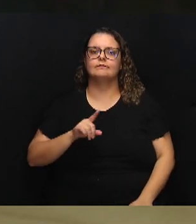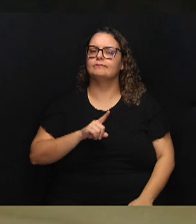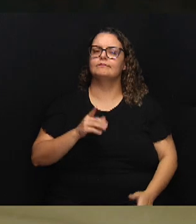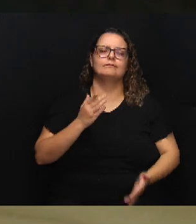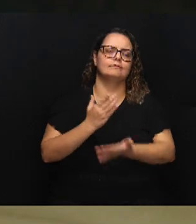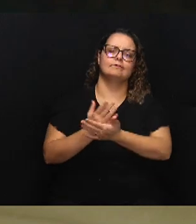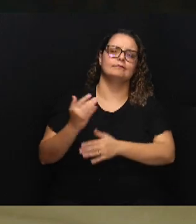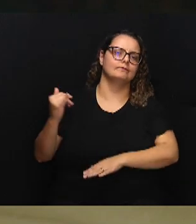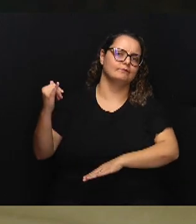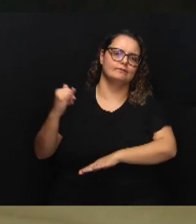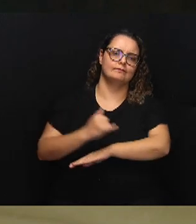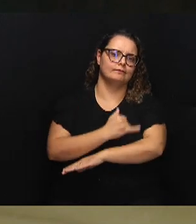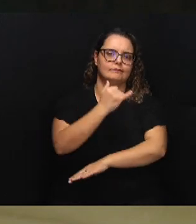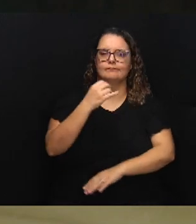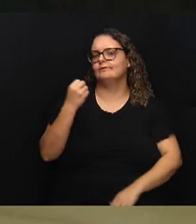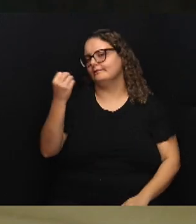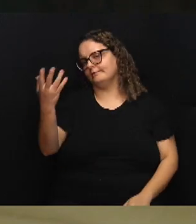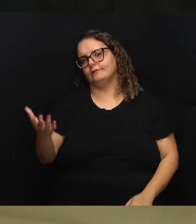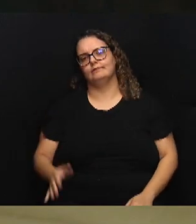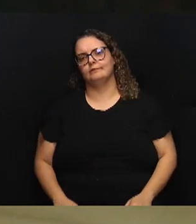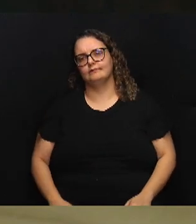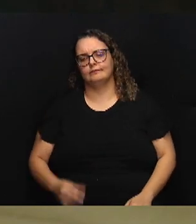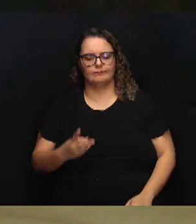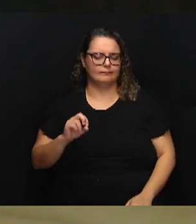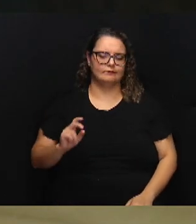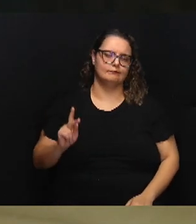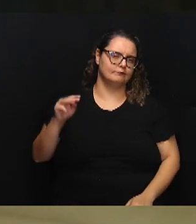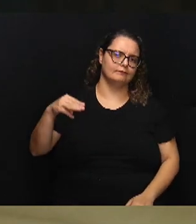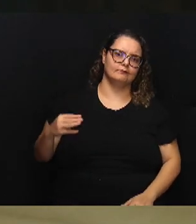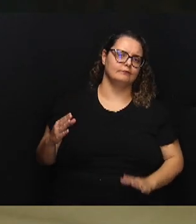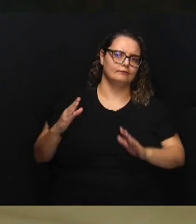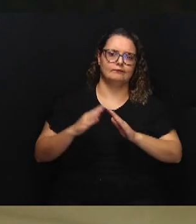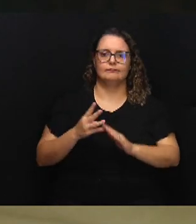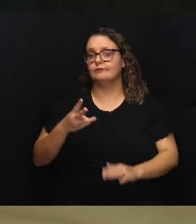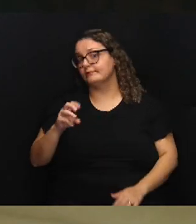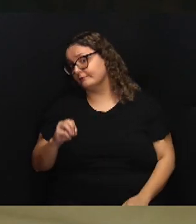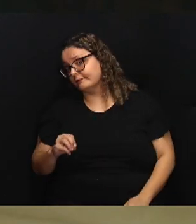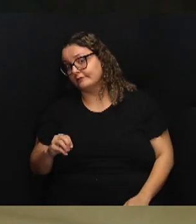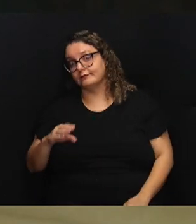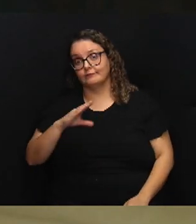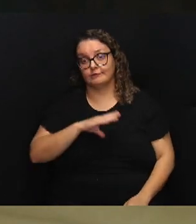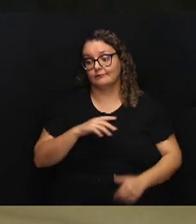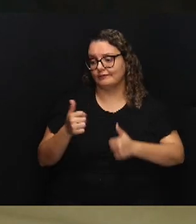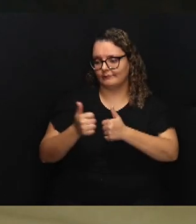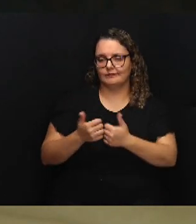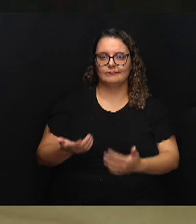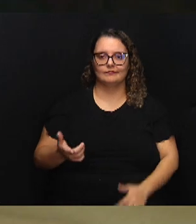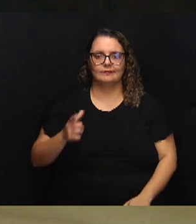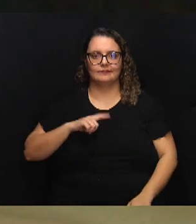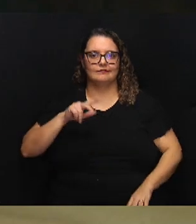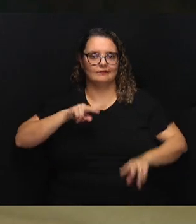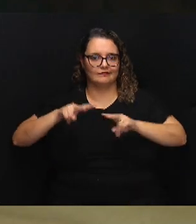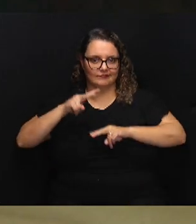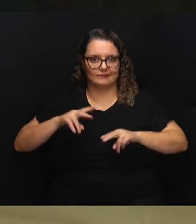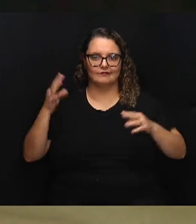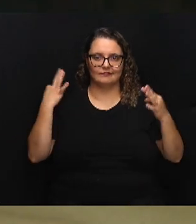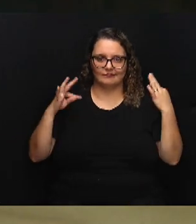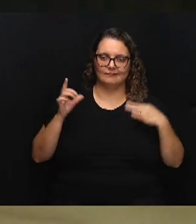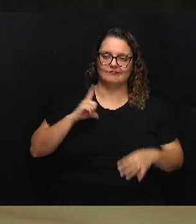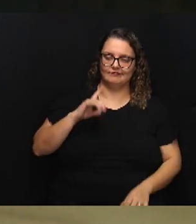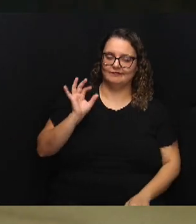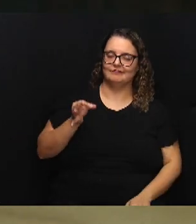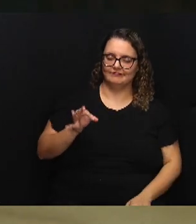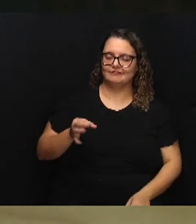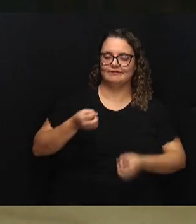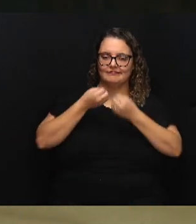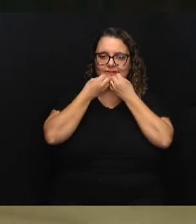nem que seja ali, a 20 quilômetros da sua casa, 30, na cidade vizinha, e tenha olhares de turista. Eu tenho certeza que vai fazer